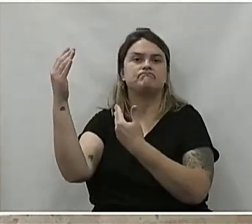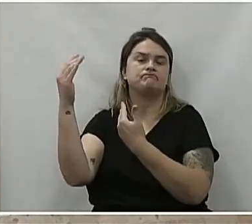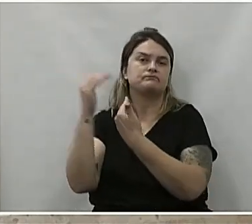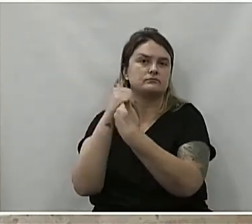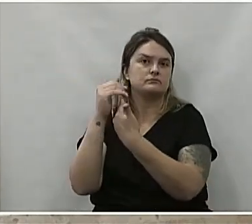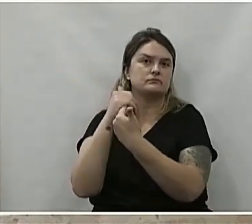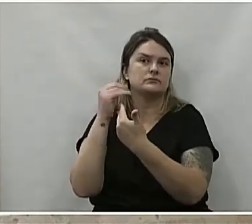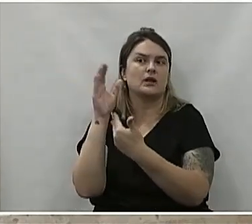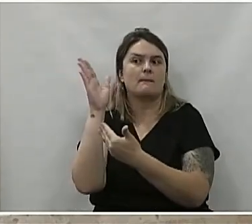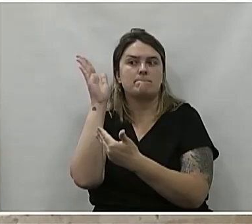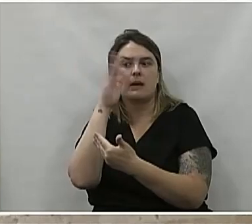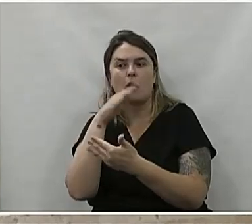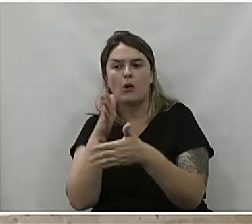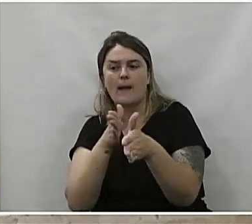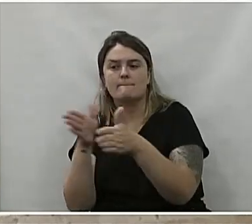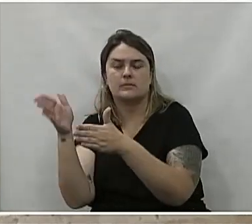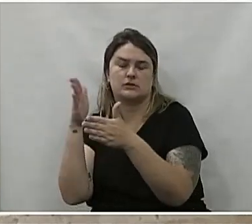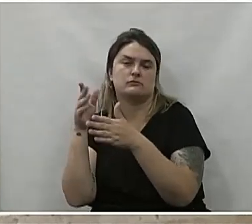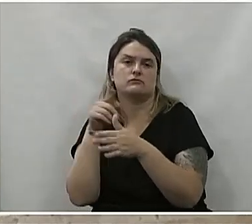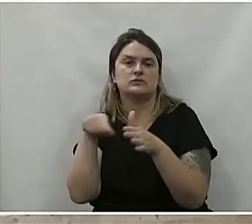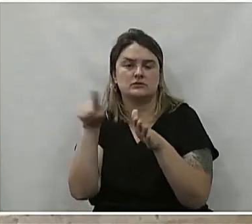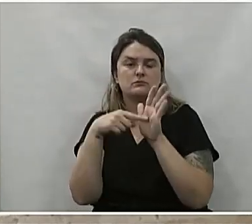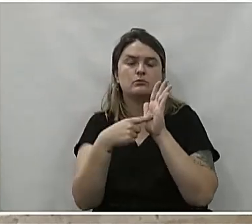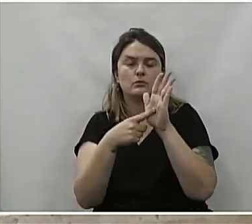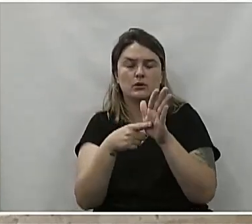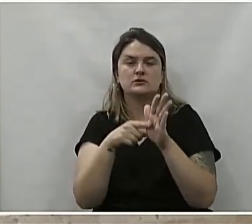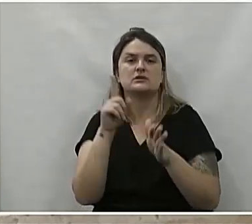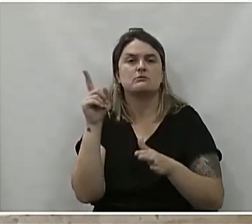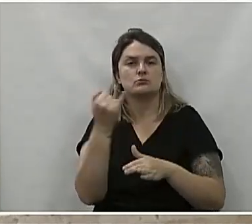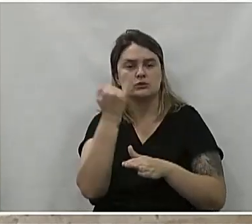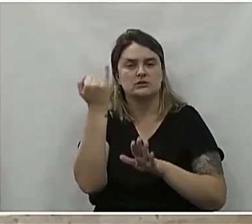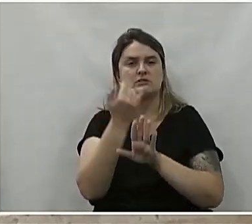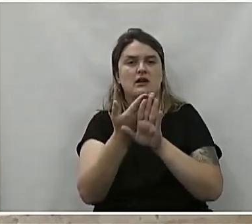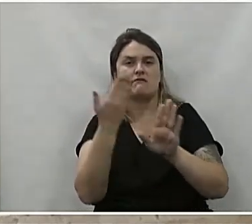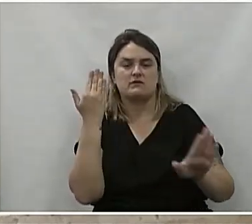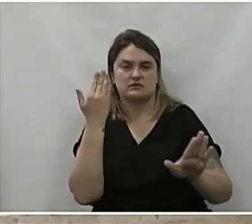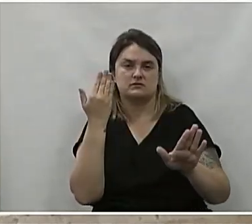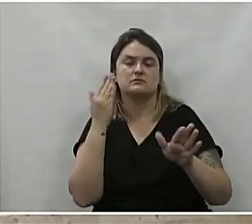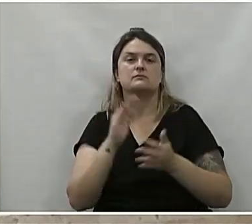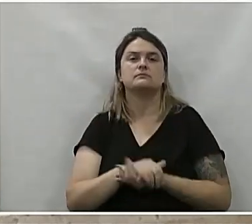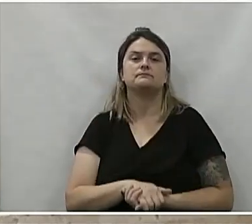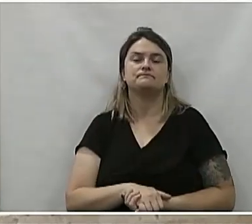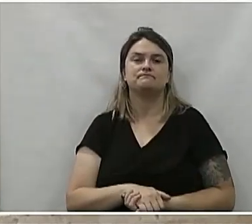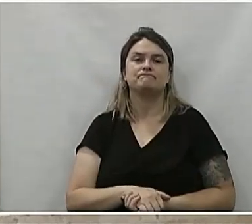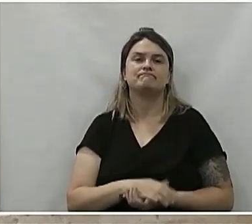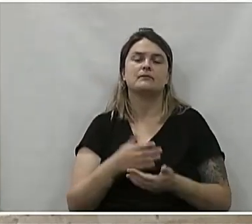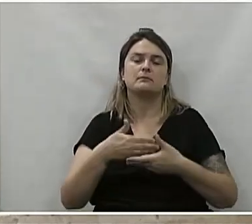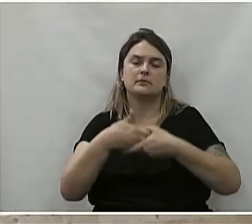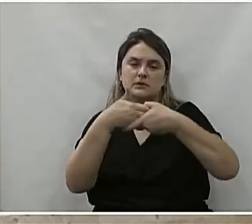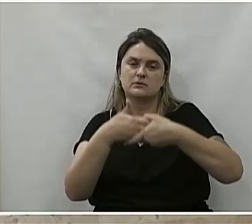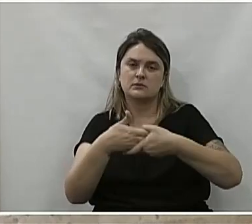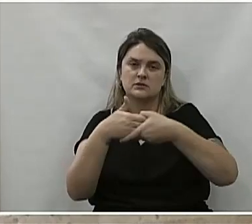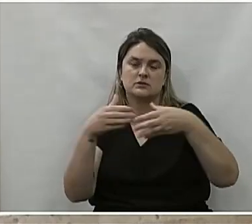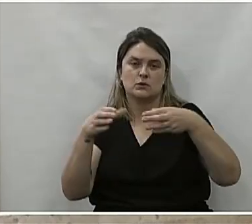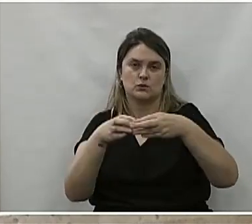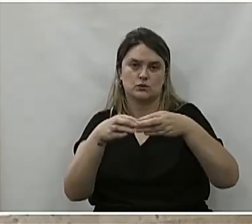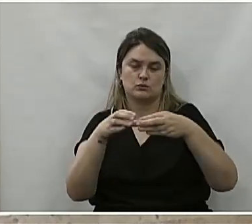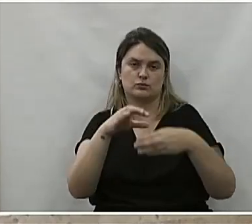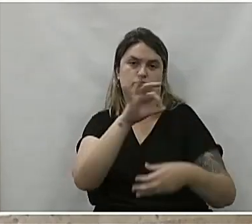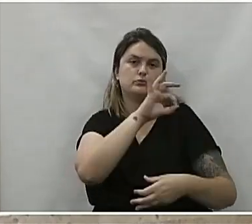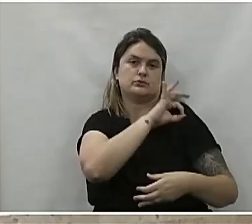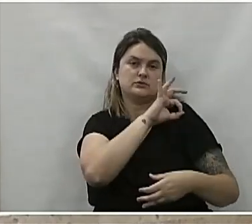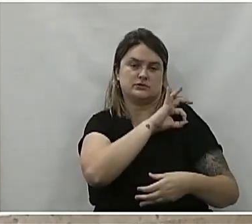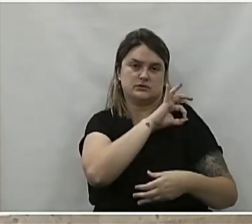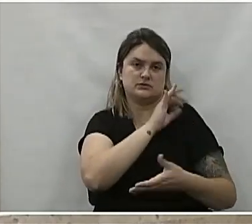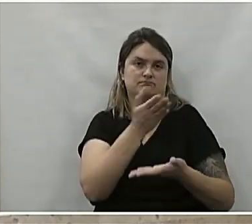vocês Sempre mostrando Como é importante Estar longe Desse caminho Então fica aqui Os nossos parabéns Para